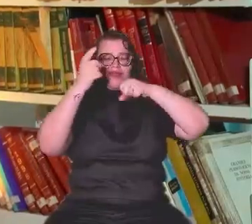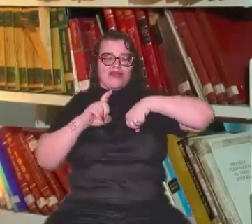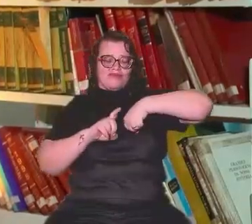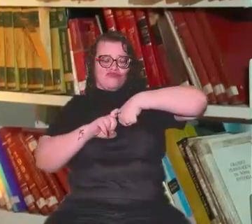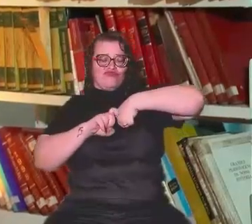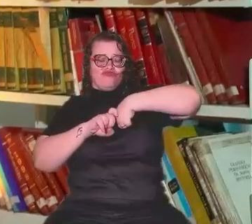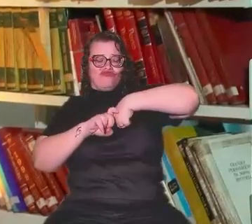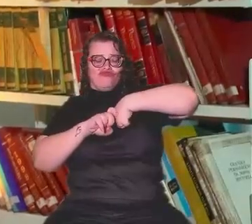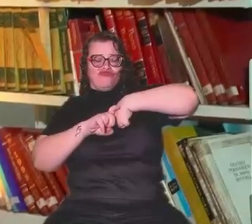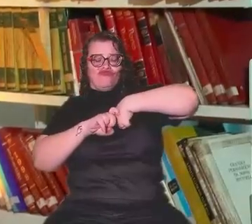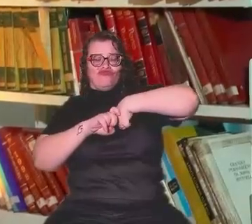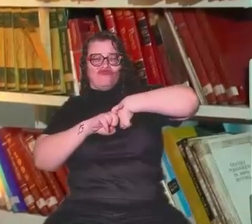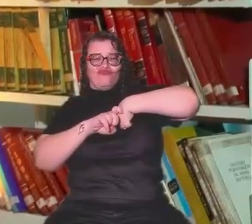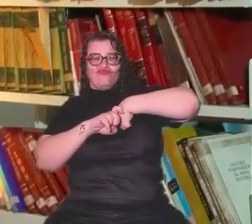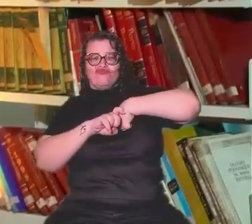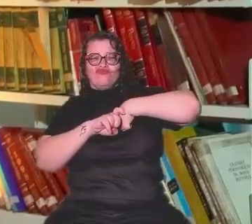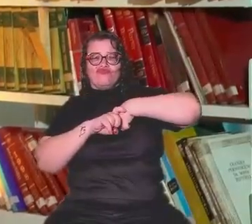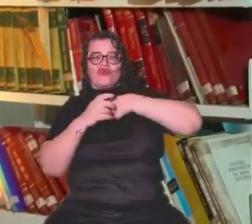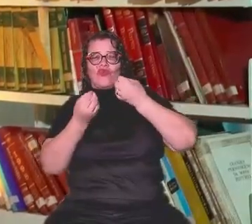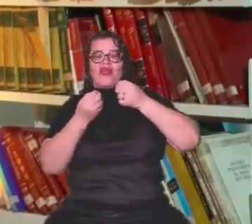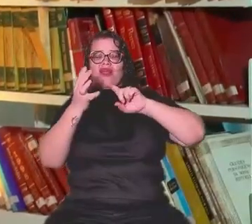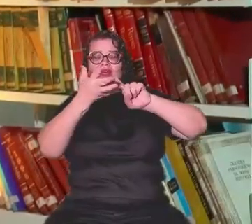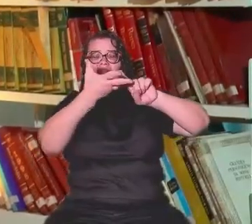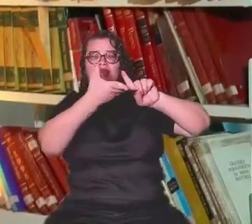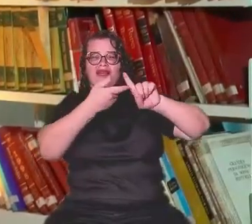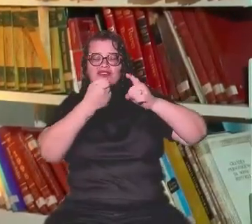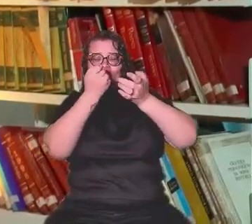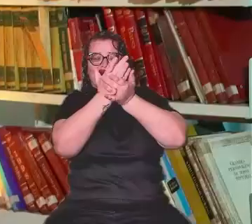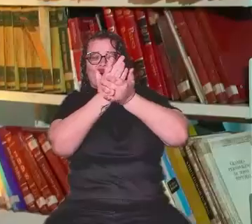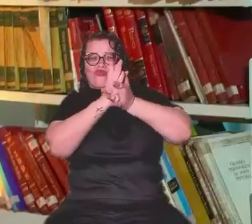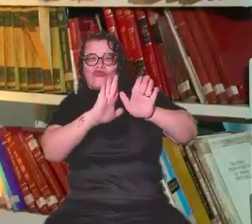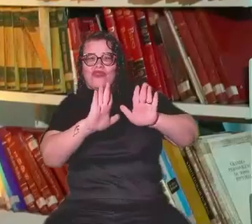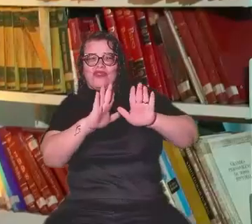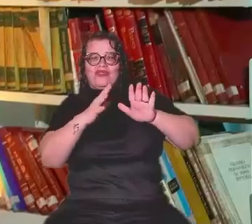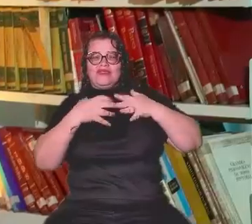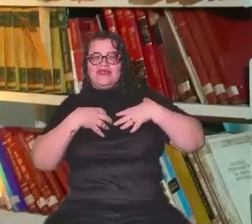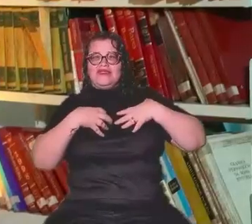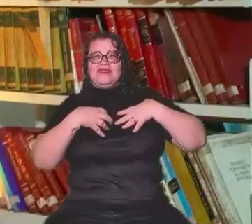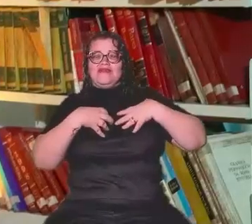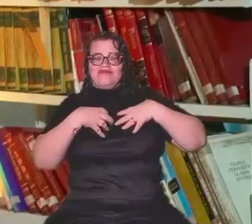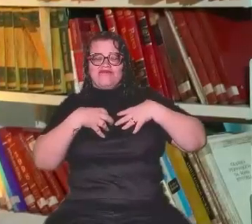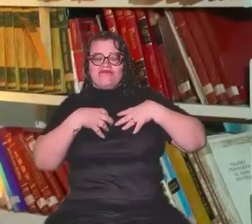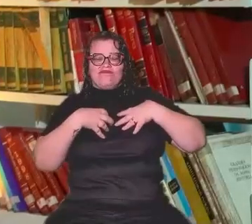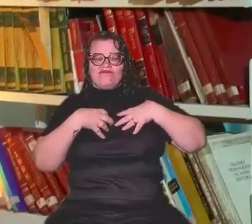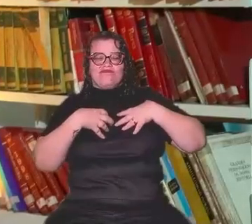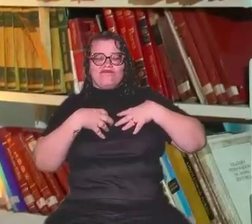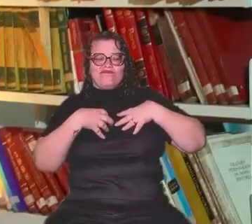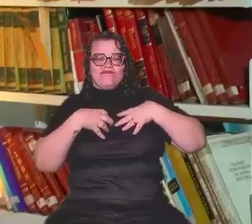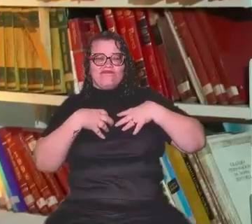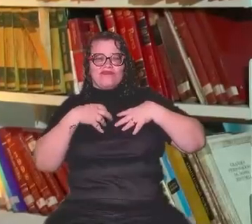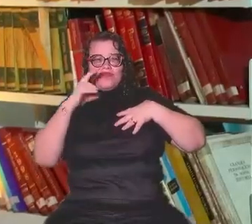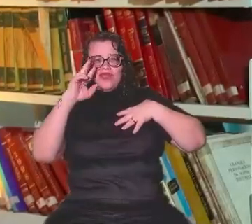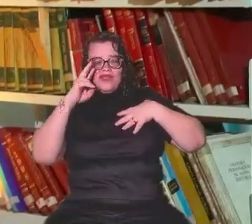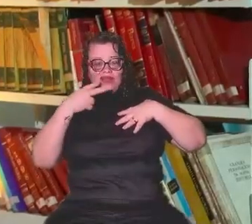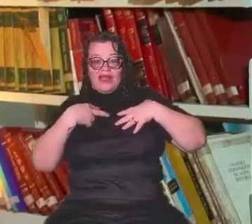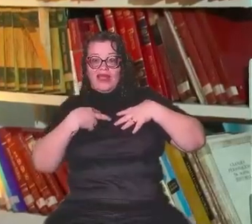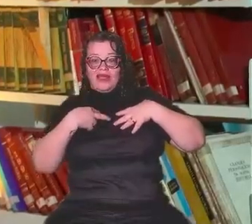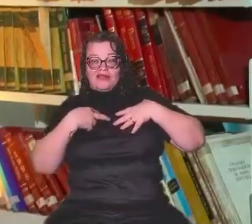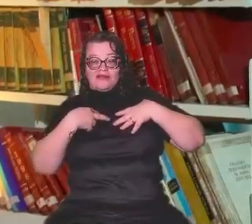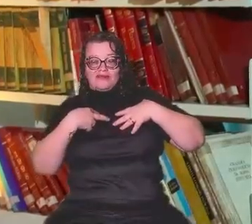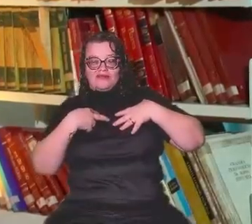verme, da arte como um verme destruindo uma coisa, eu te confesso que me pegou demais. E ele olha e fica assim, ó.